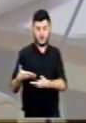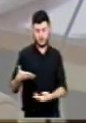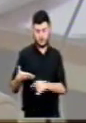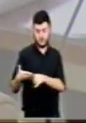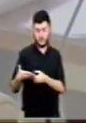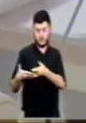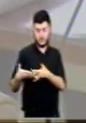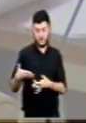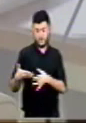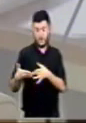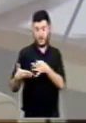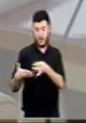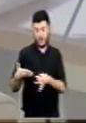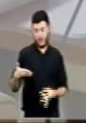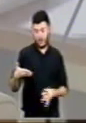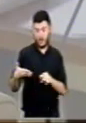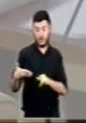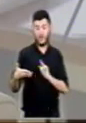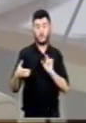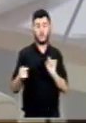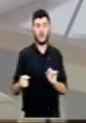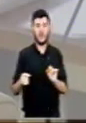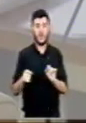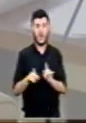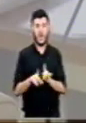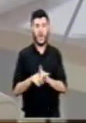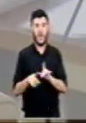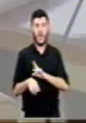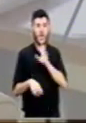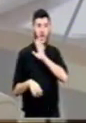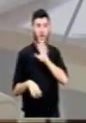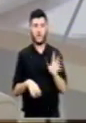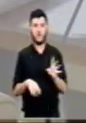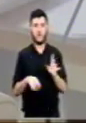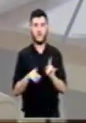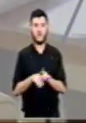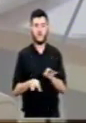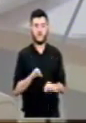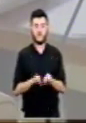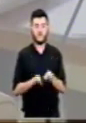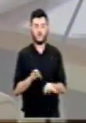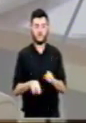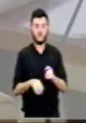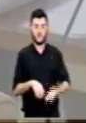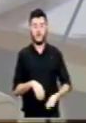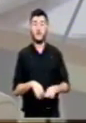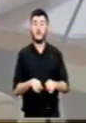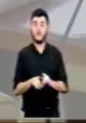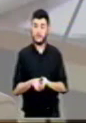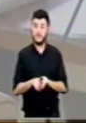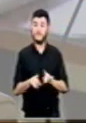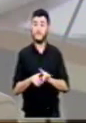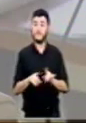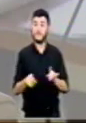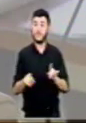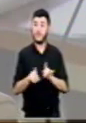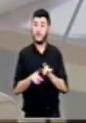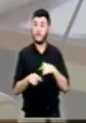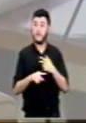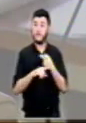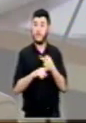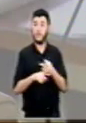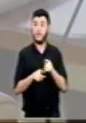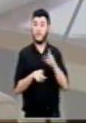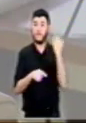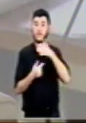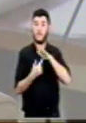afastando alegações afetas à teoria do juízo aparente, e procuro demonstrar essa circunstância.